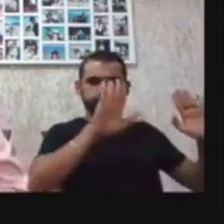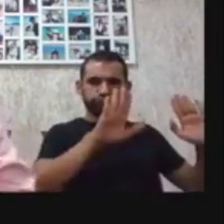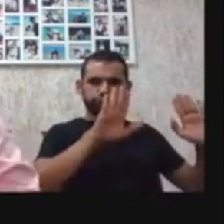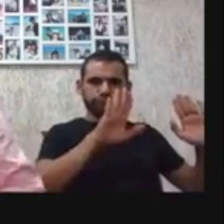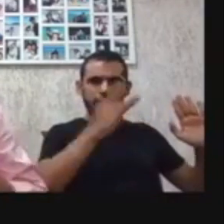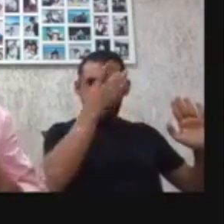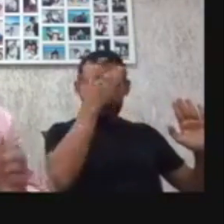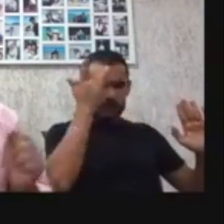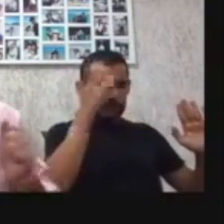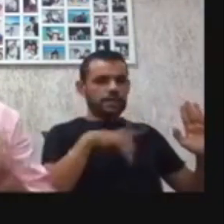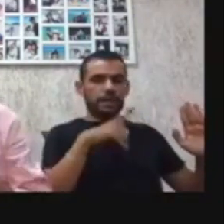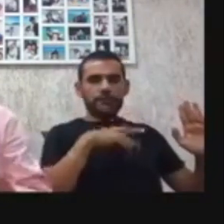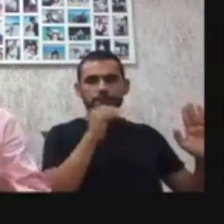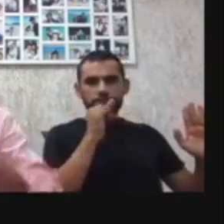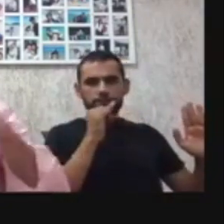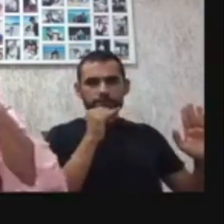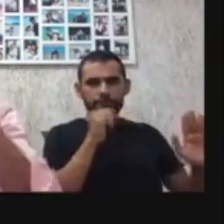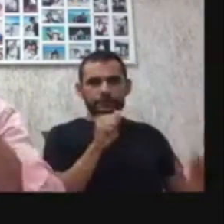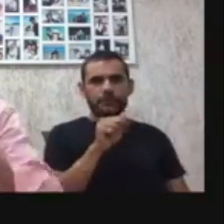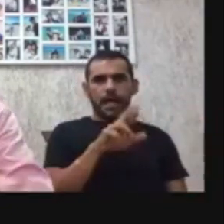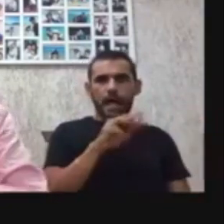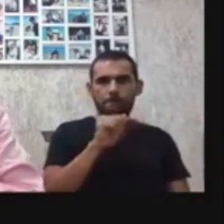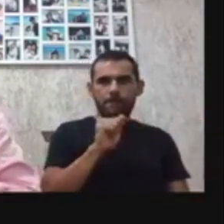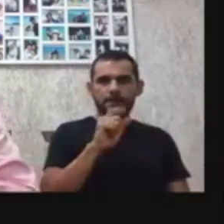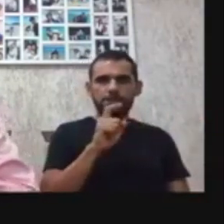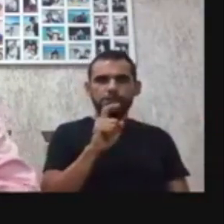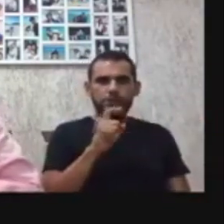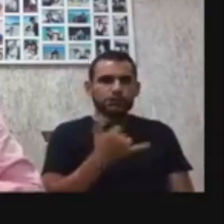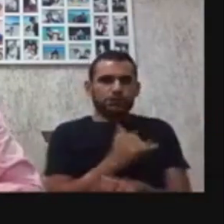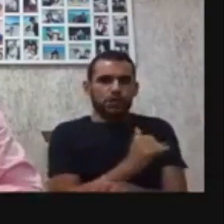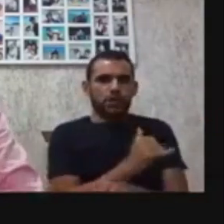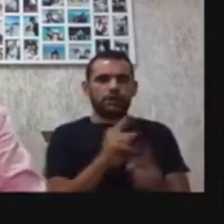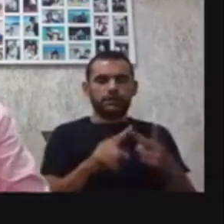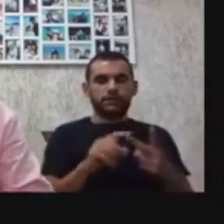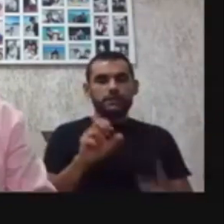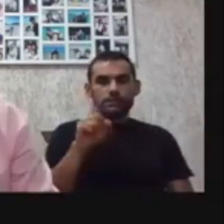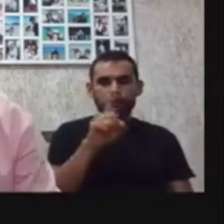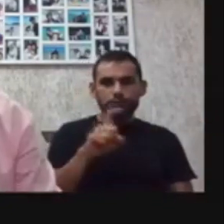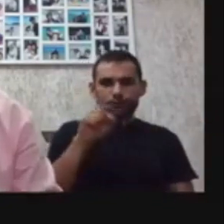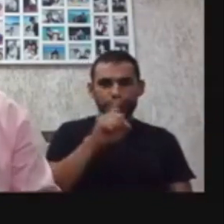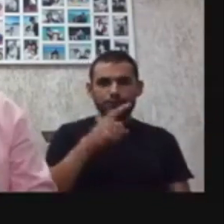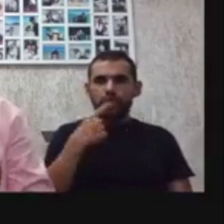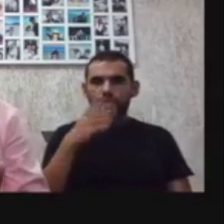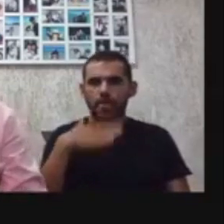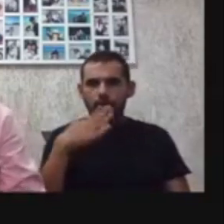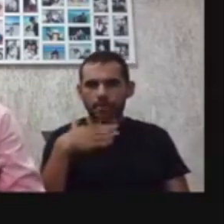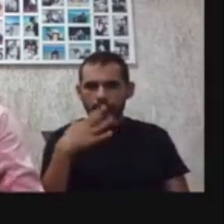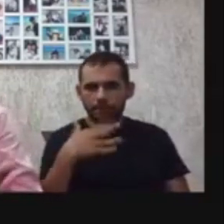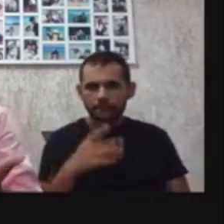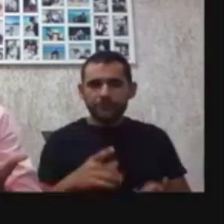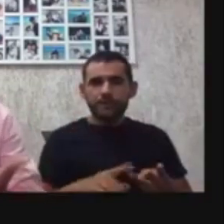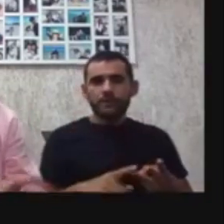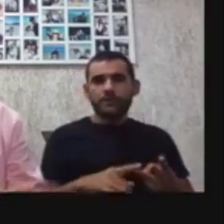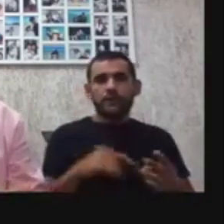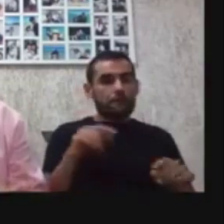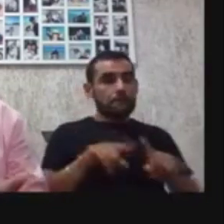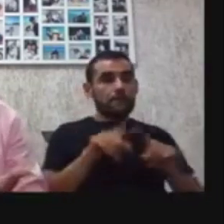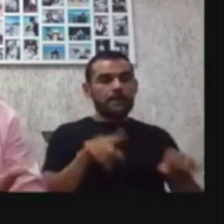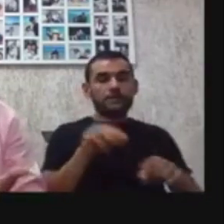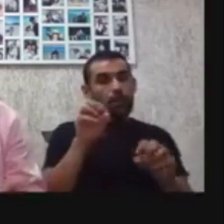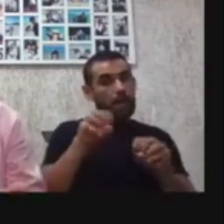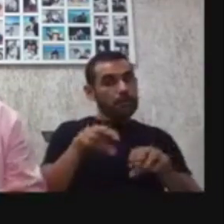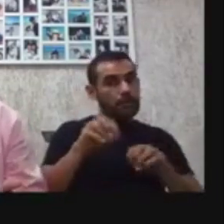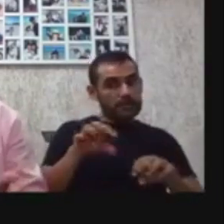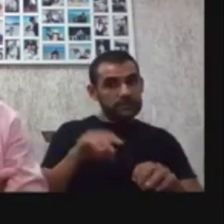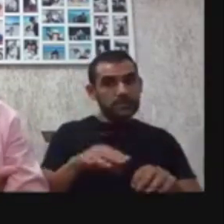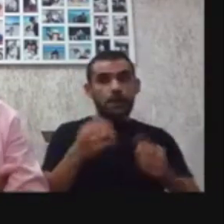aquele cidadão reagir, ela tem ali uma arma de choque, um spray de pimenta, mas principalmente a Guarda Municipal educativa